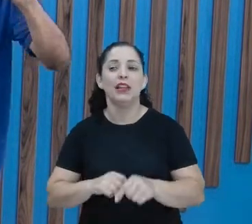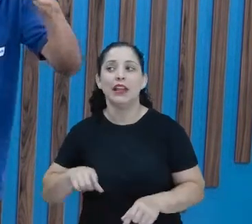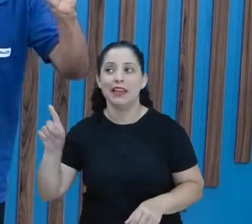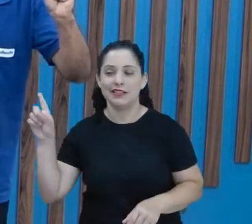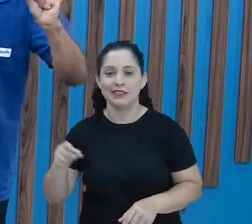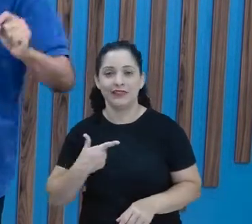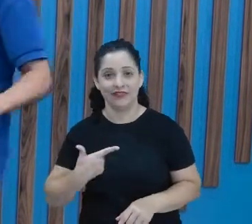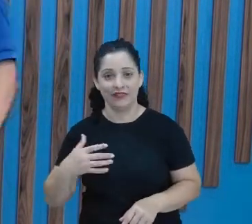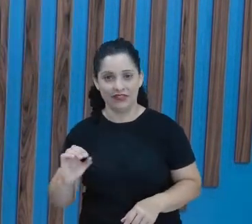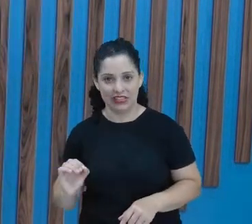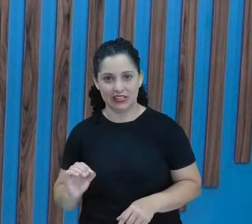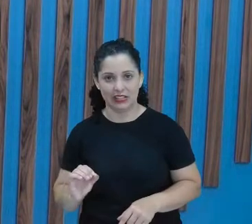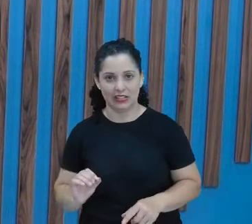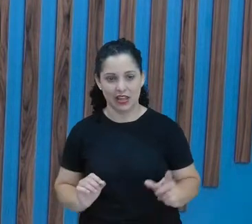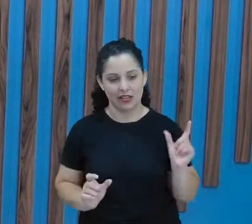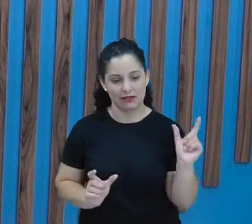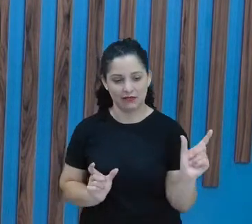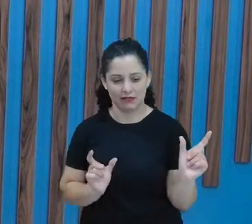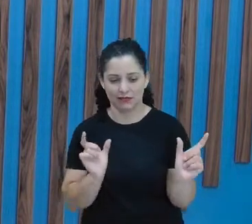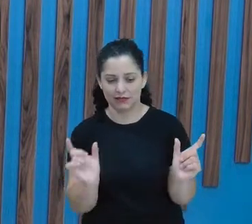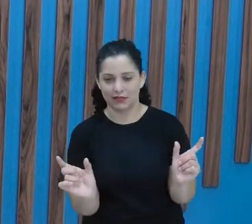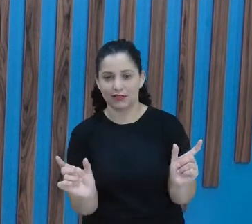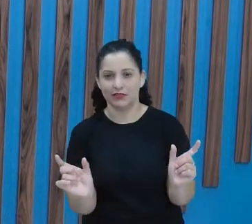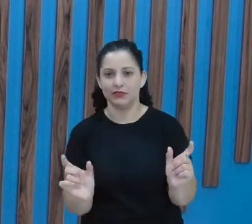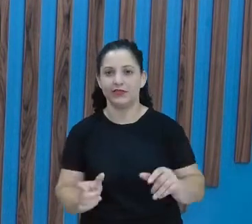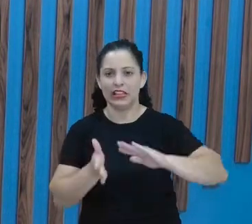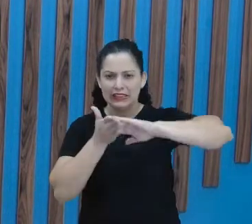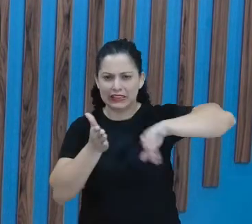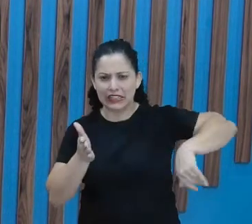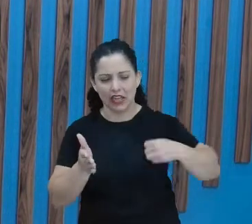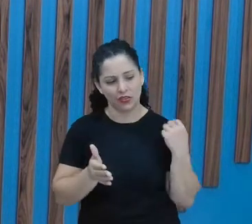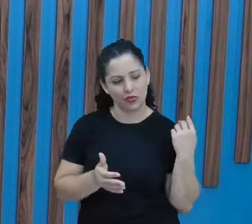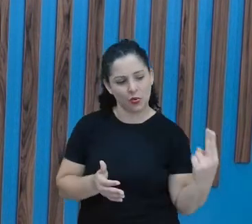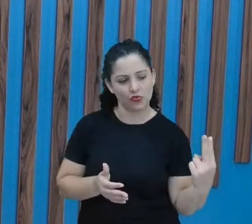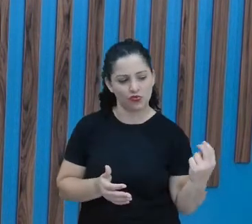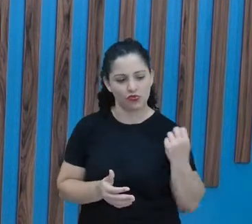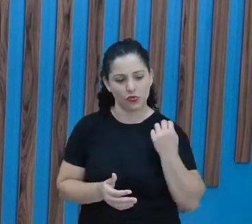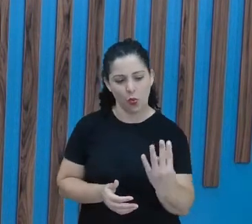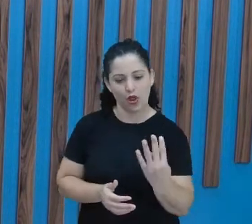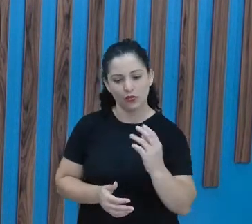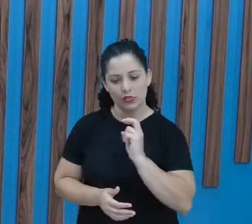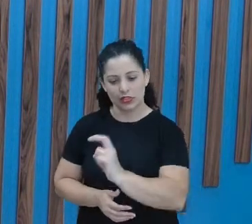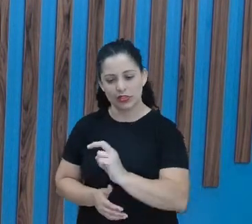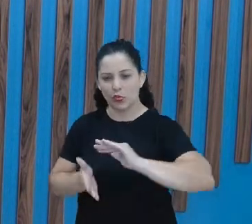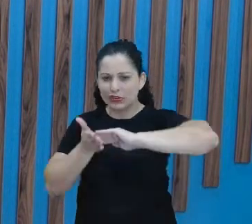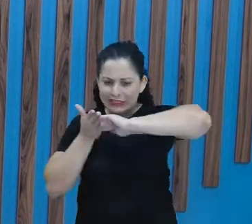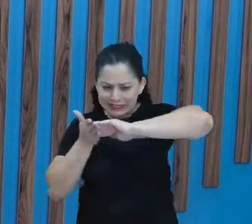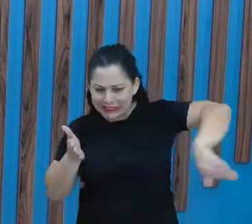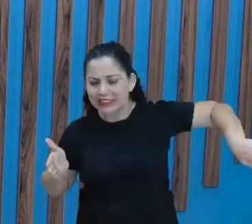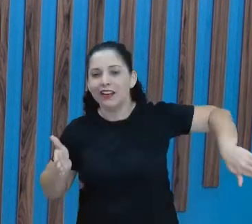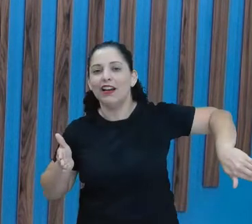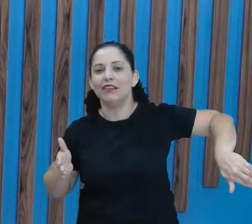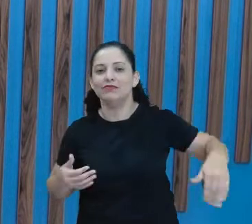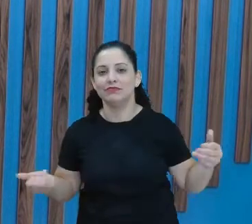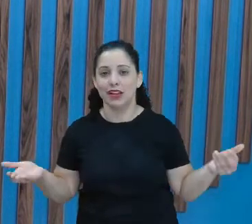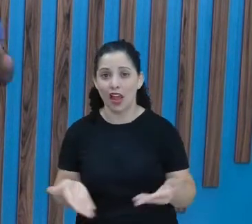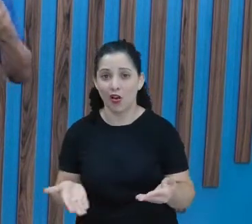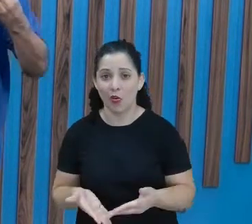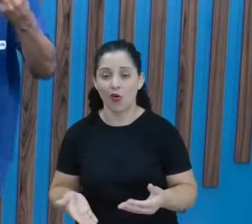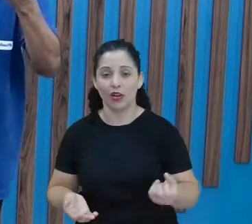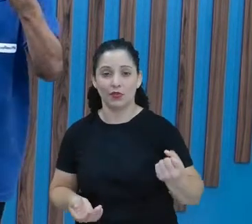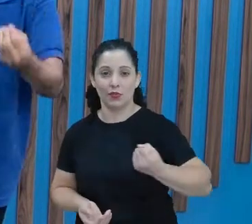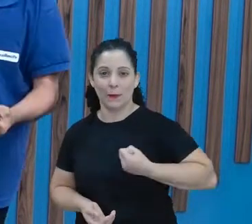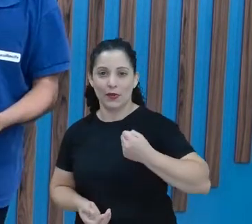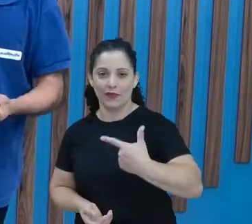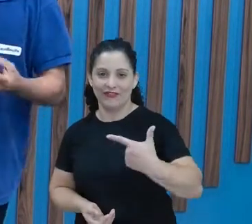denominadores no lugar de dois, quatro e cinco. No lugar de dois, quatro e cinco, você vai botar o